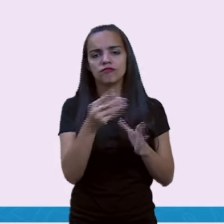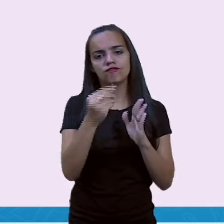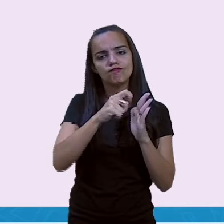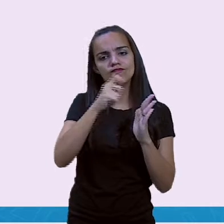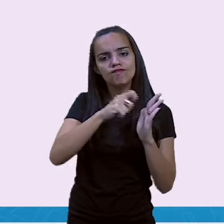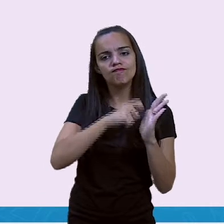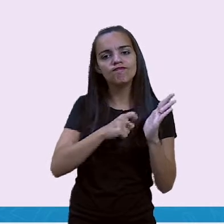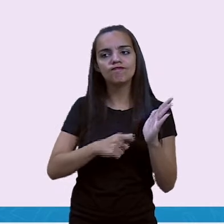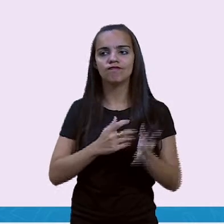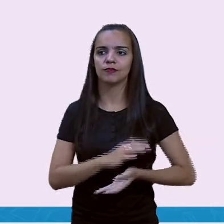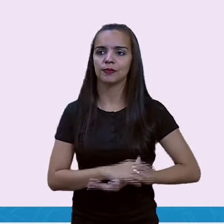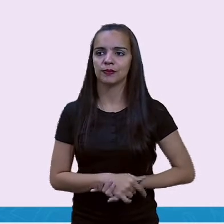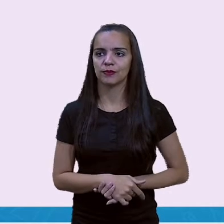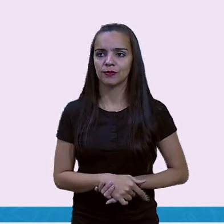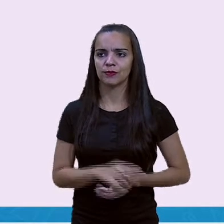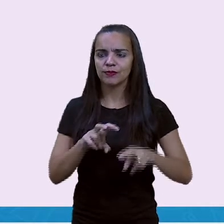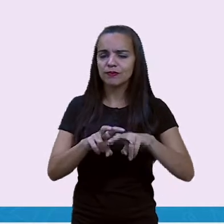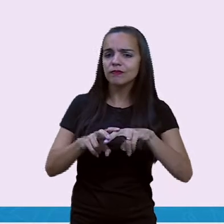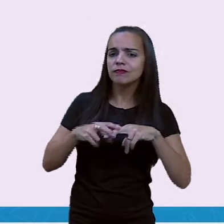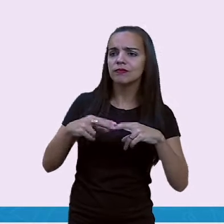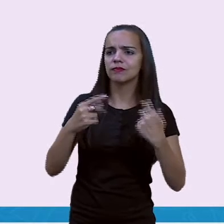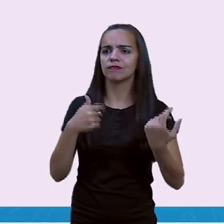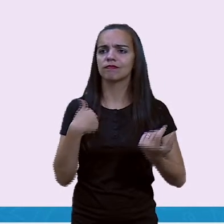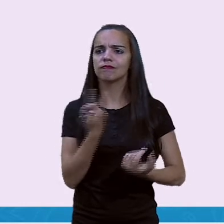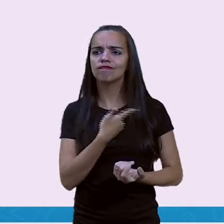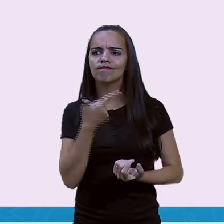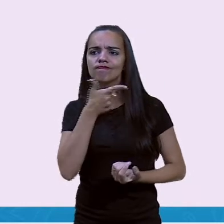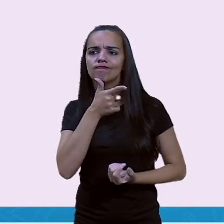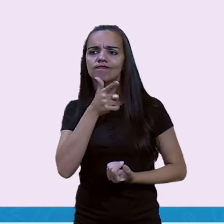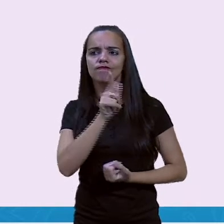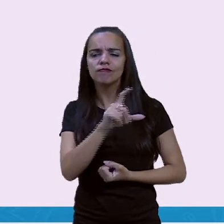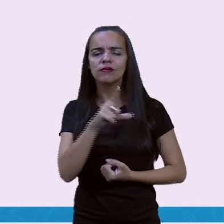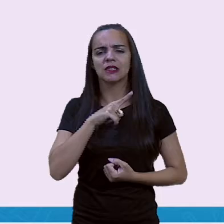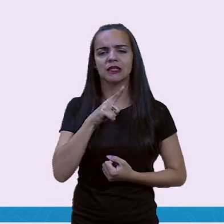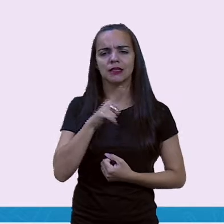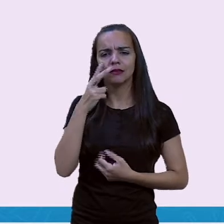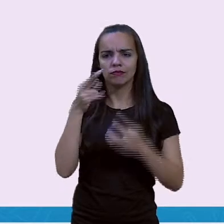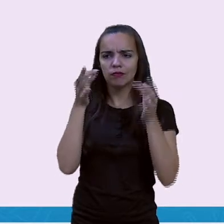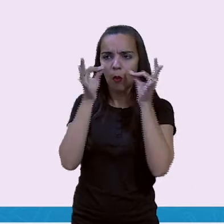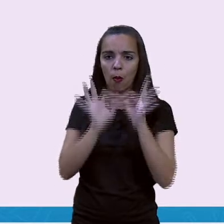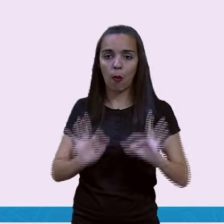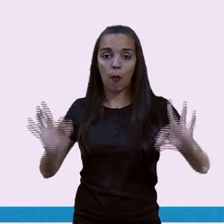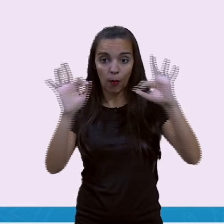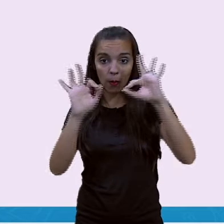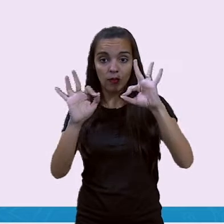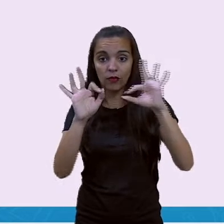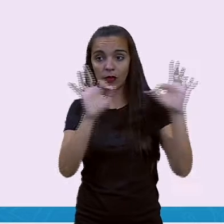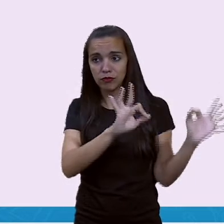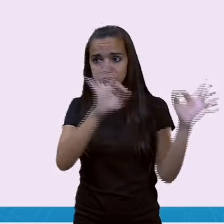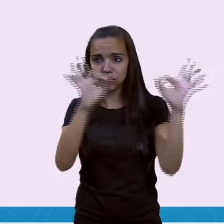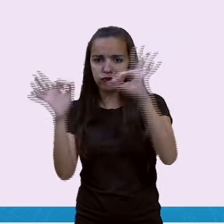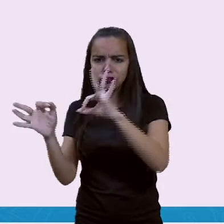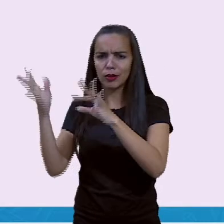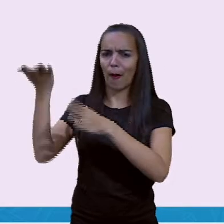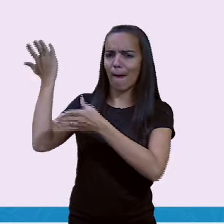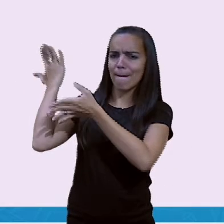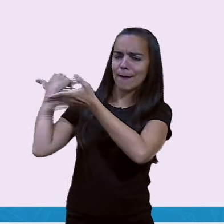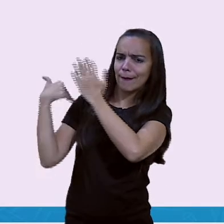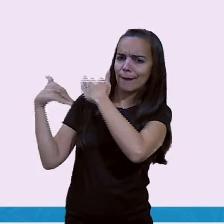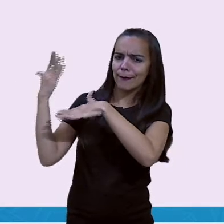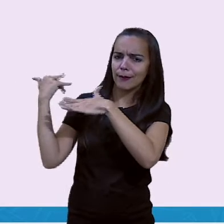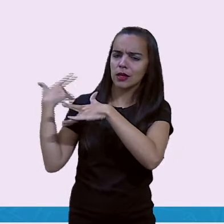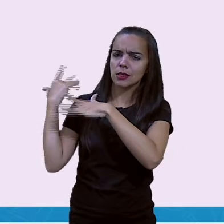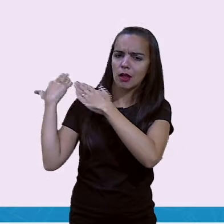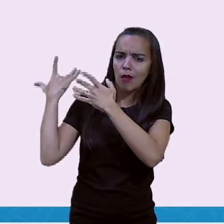história, né? Por isso que nós conseguimos ter hoje uma visão tão ampla do passado, de como foi